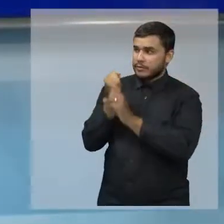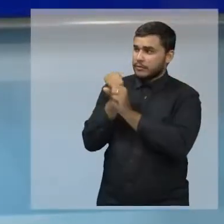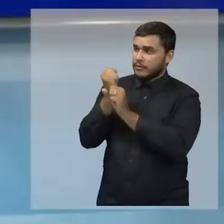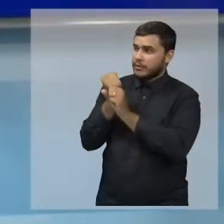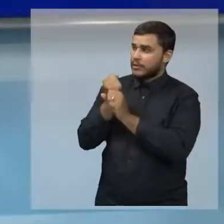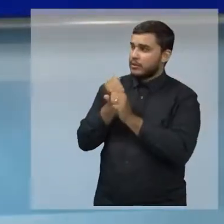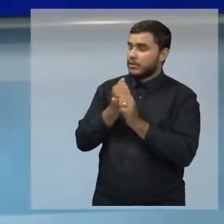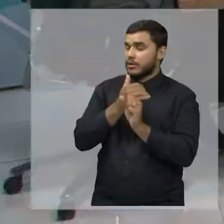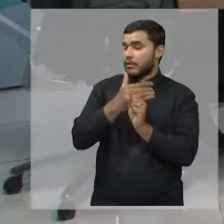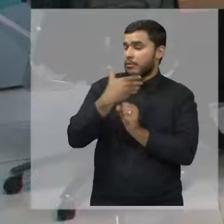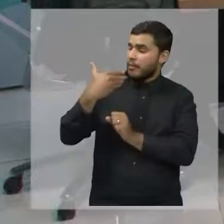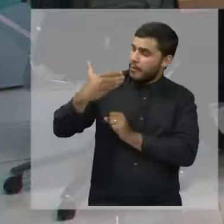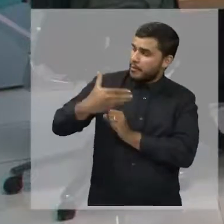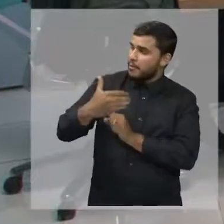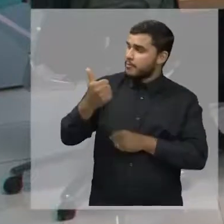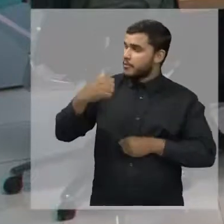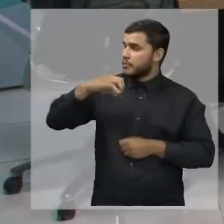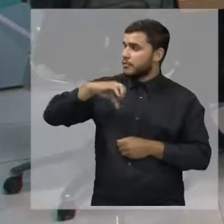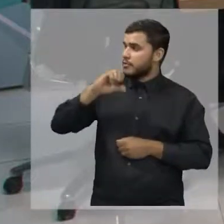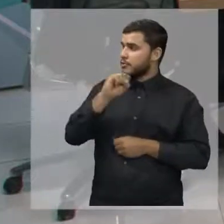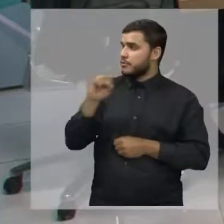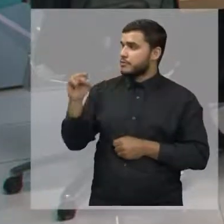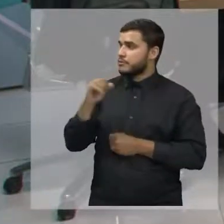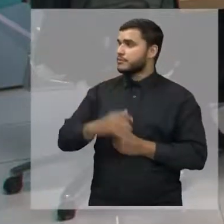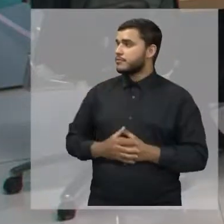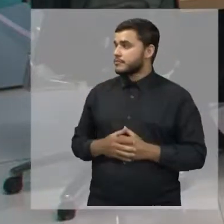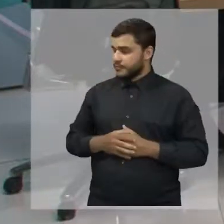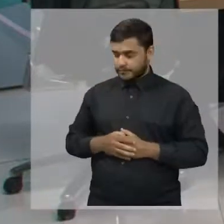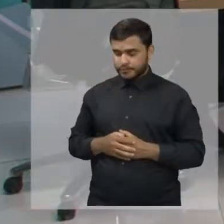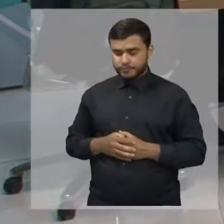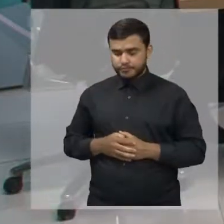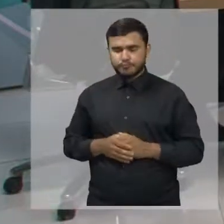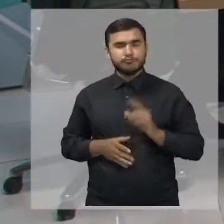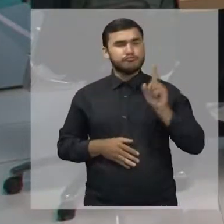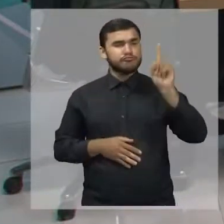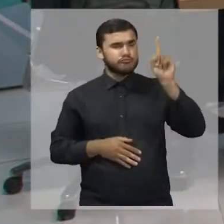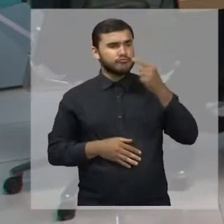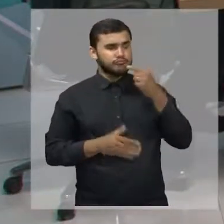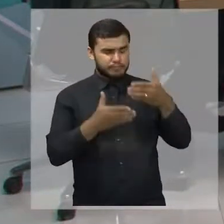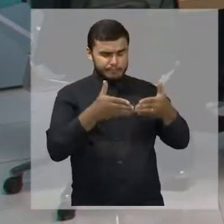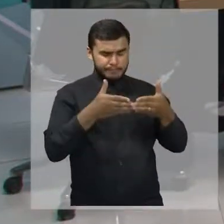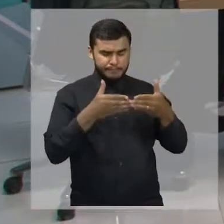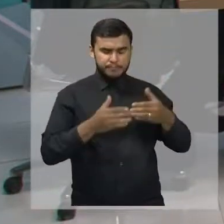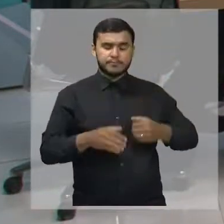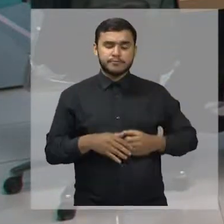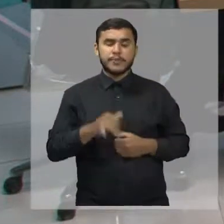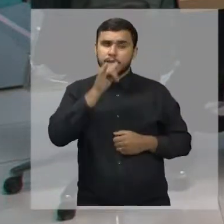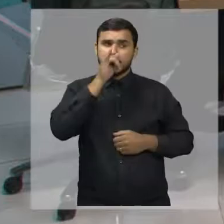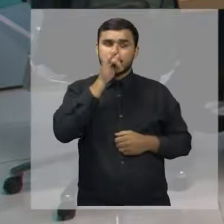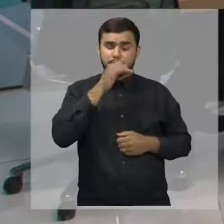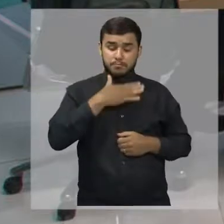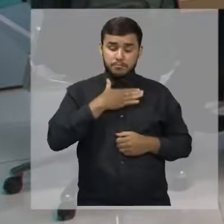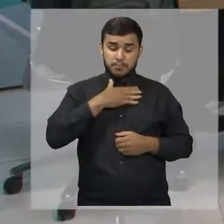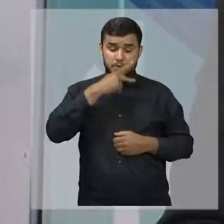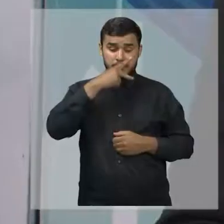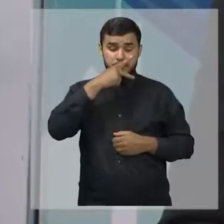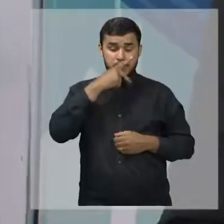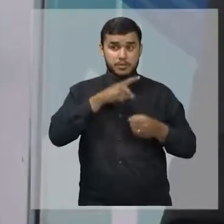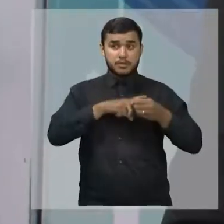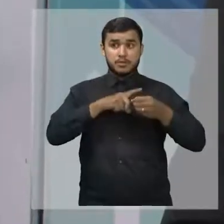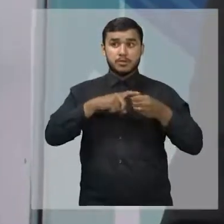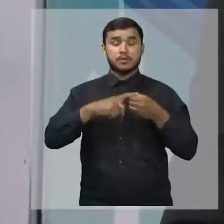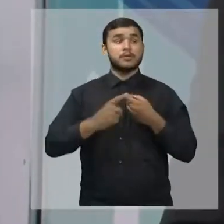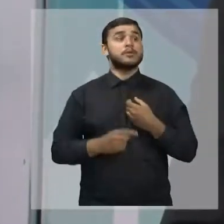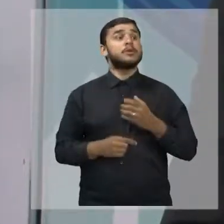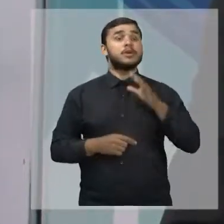redemocratização. Agora, Arnaldo, do Brasil. Um minuto aí. Por exemplo, o partido, o candidato, o cidadão quer o partido para chamar de seu. Por exemplo, no caso